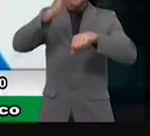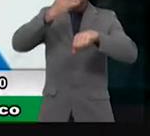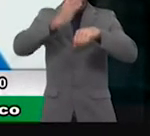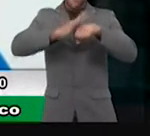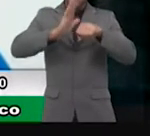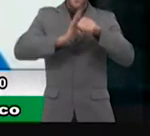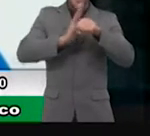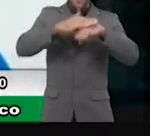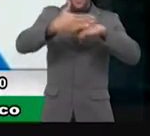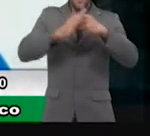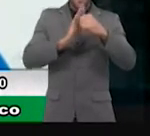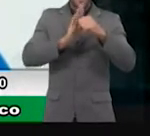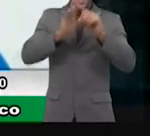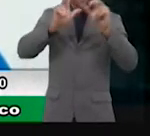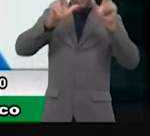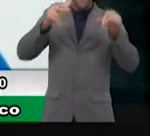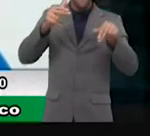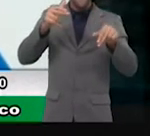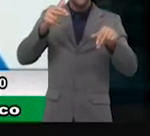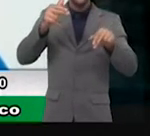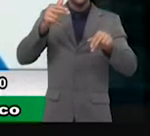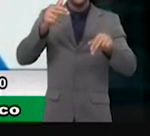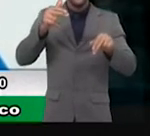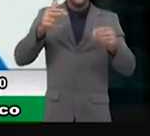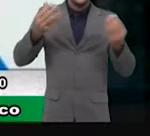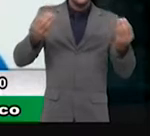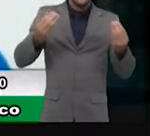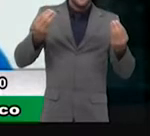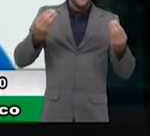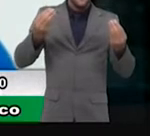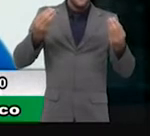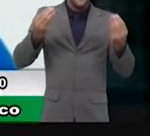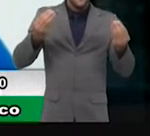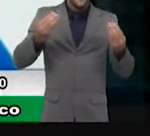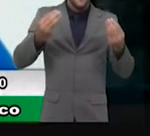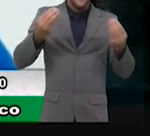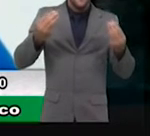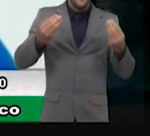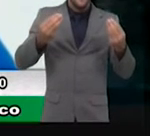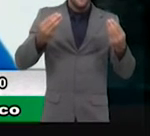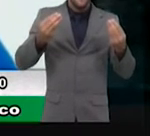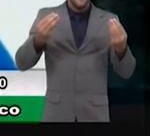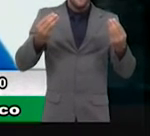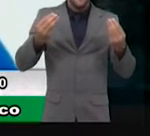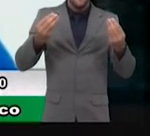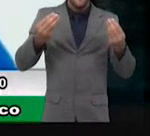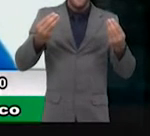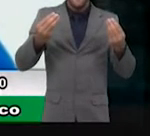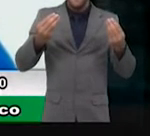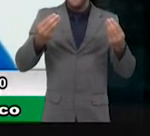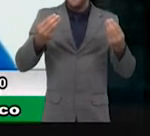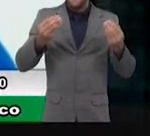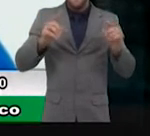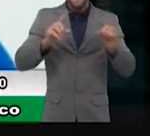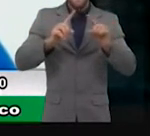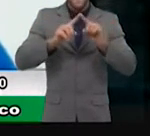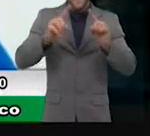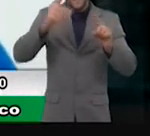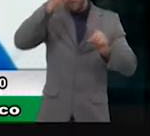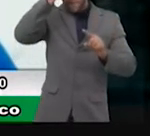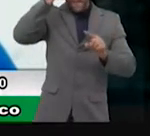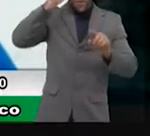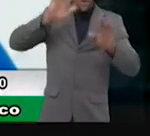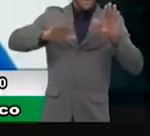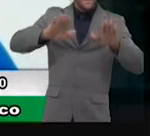perfeito. Tenho uma personalidade, às vezes, um pouco difícil. Mas busco o melhor para a cidade, como cada um